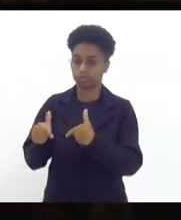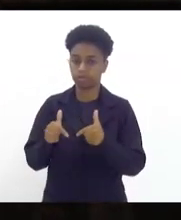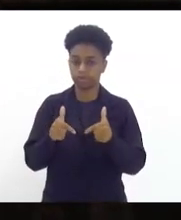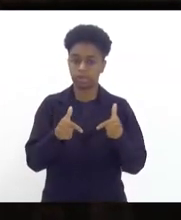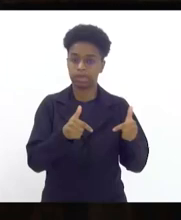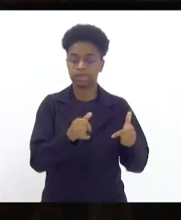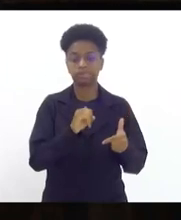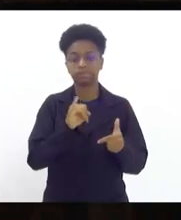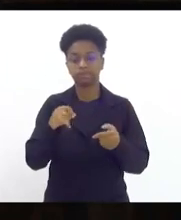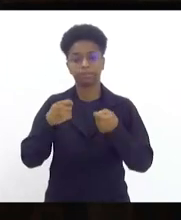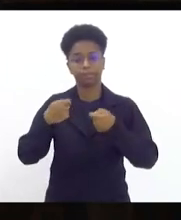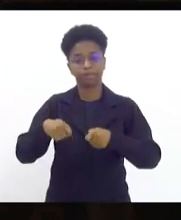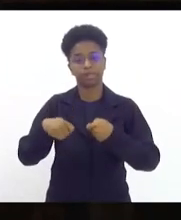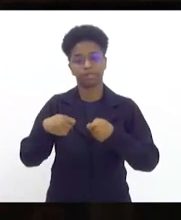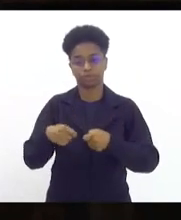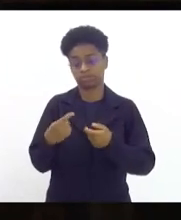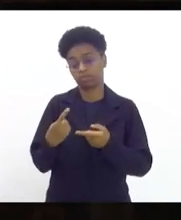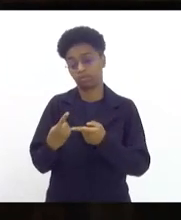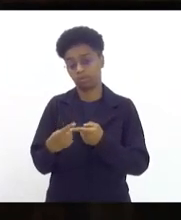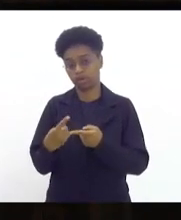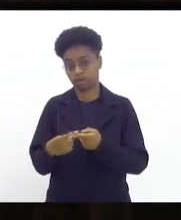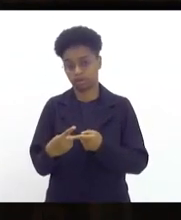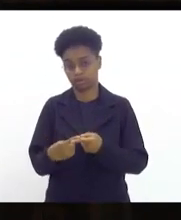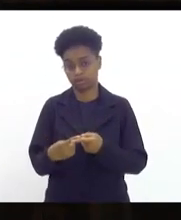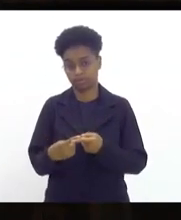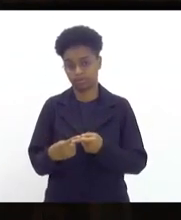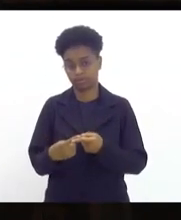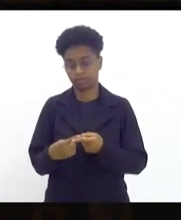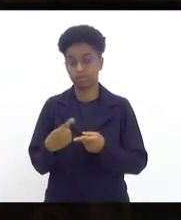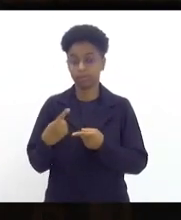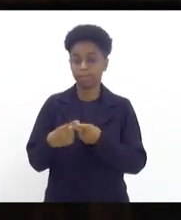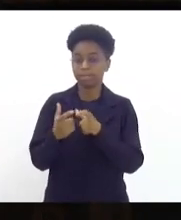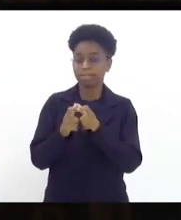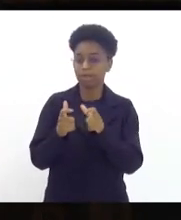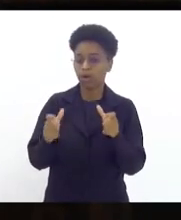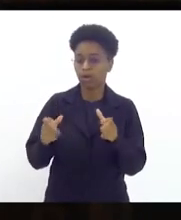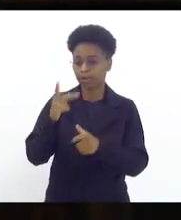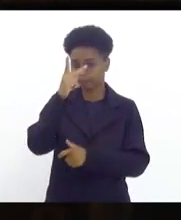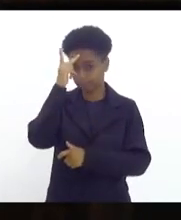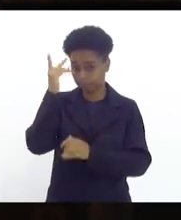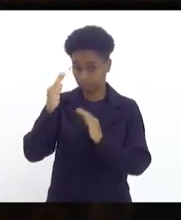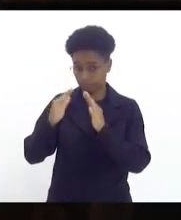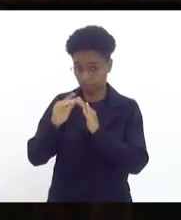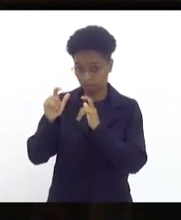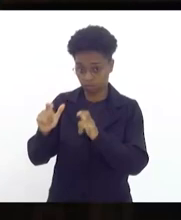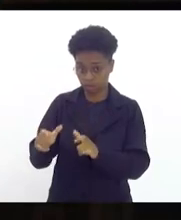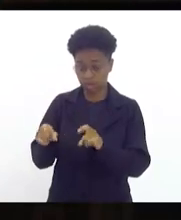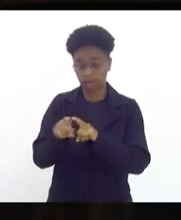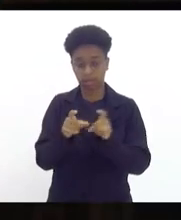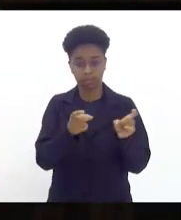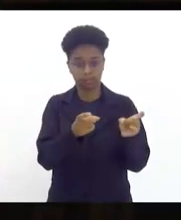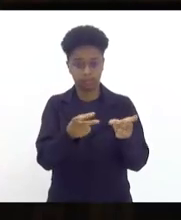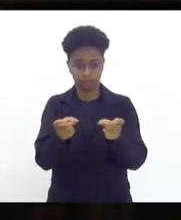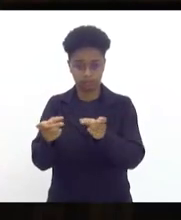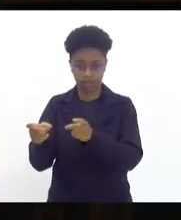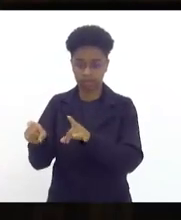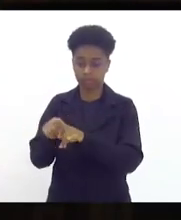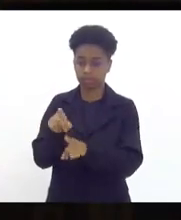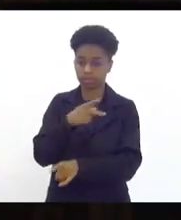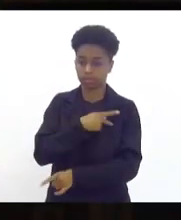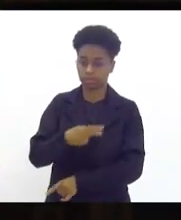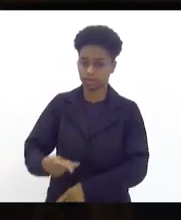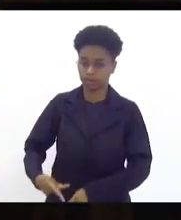demandas porque porque a maioria dos moradores Comerciantes presidente de associações